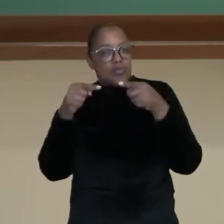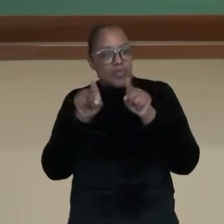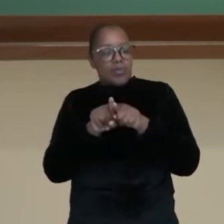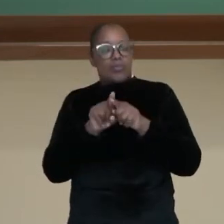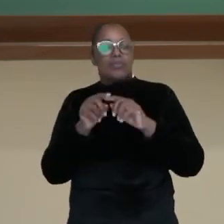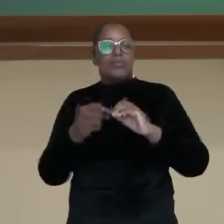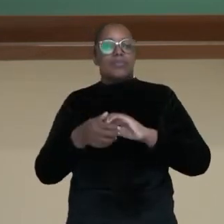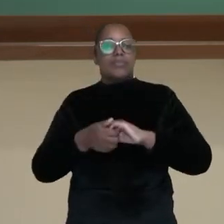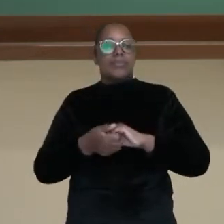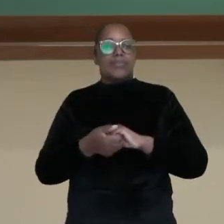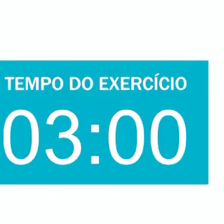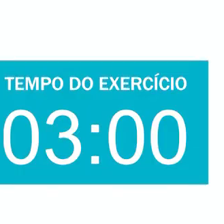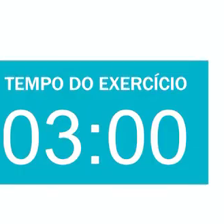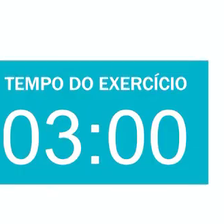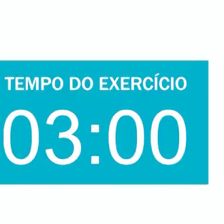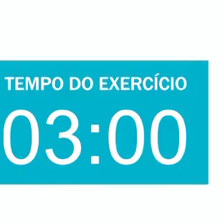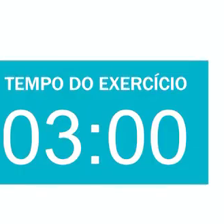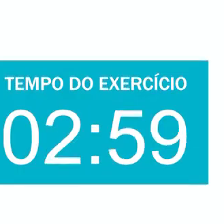você.